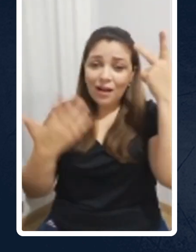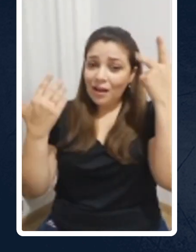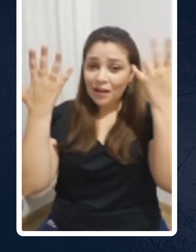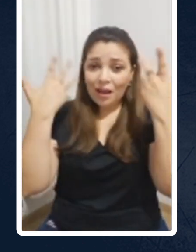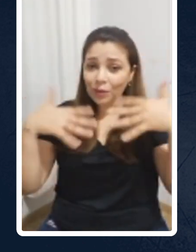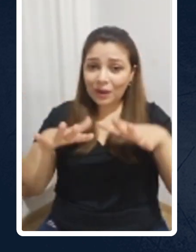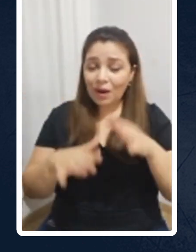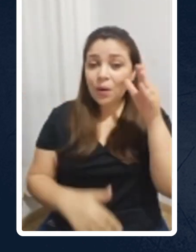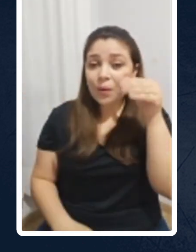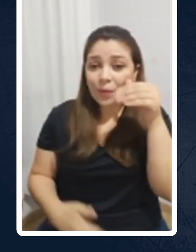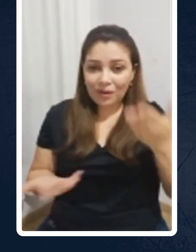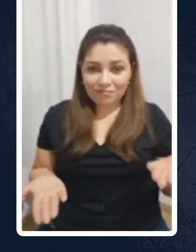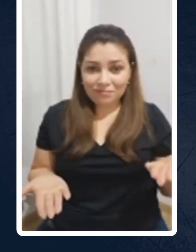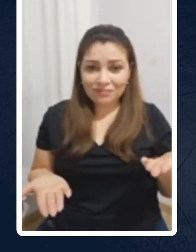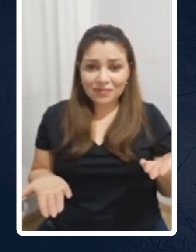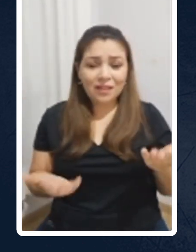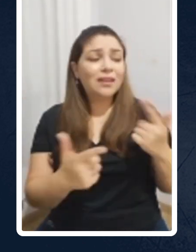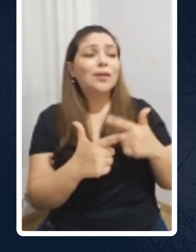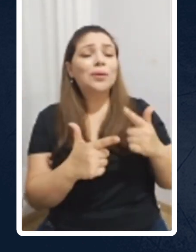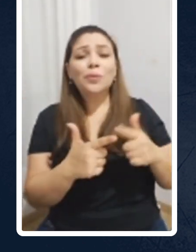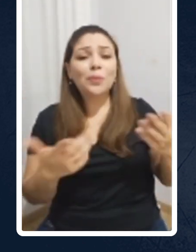Qual é o problema? Não tem problema.